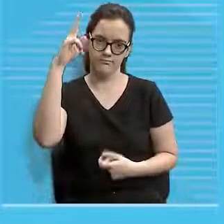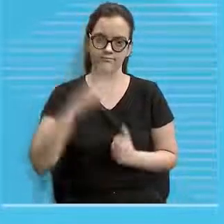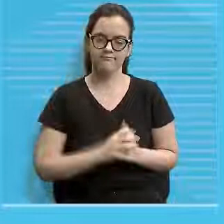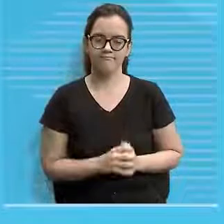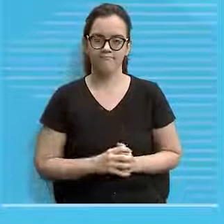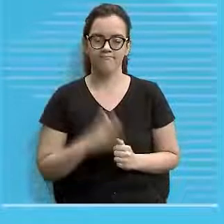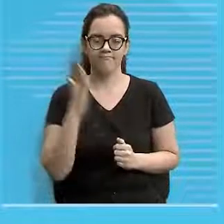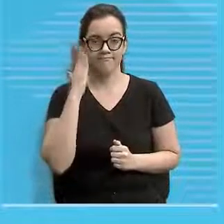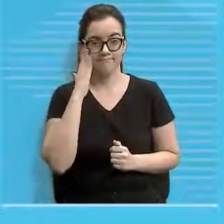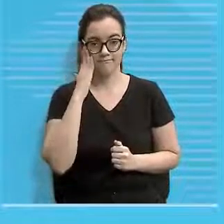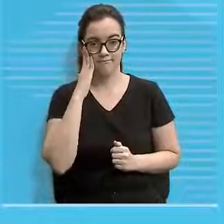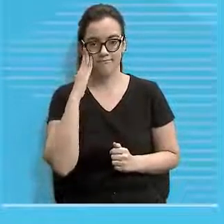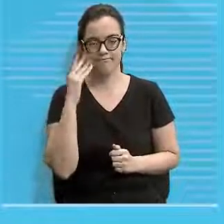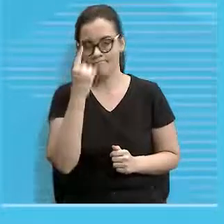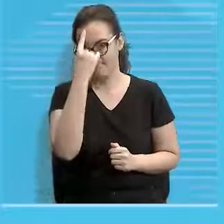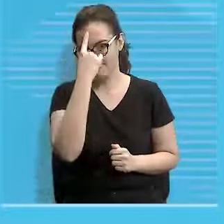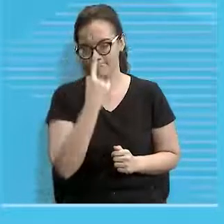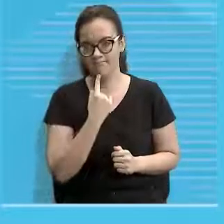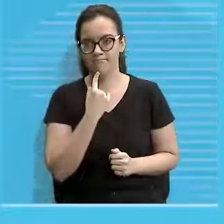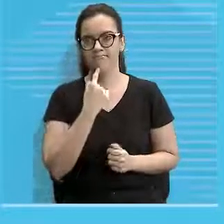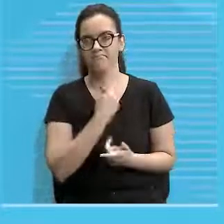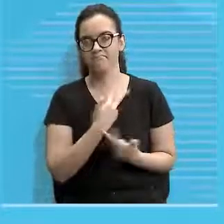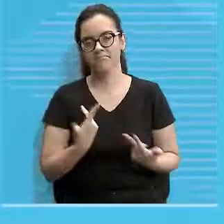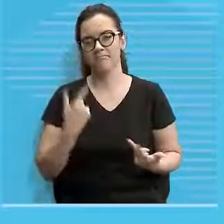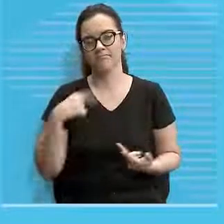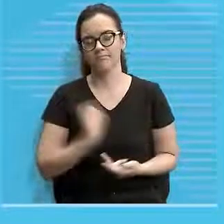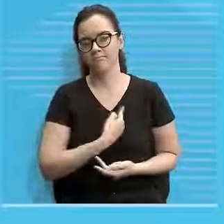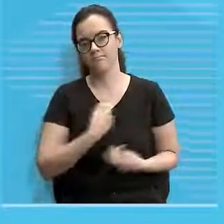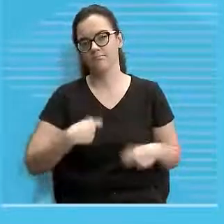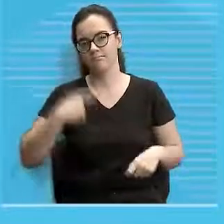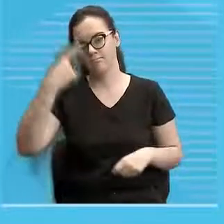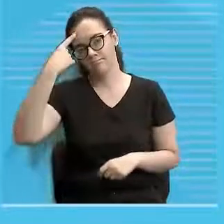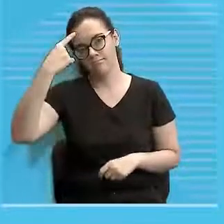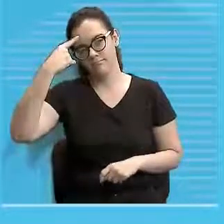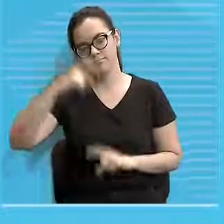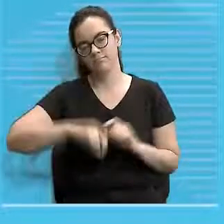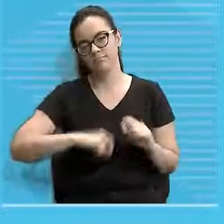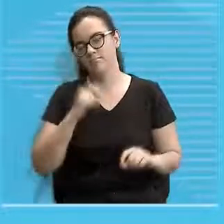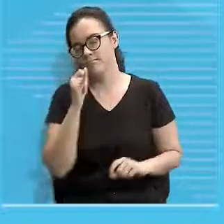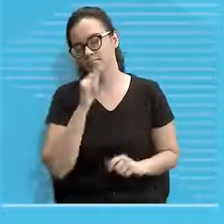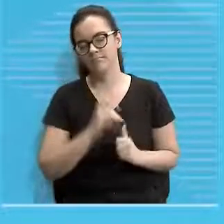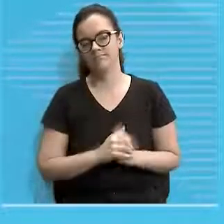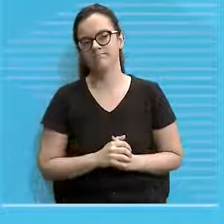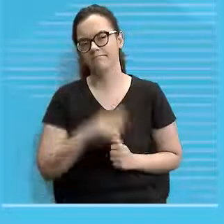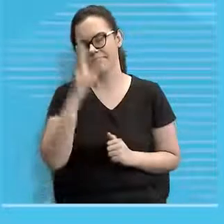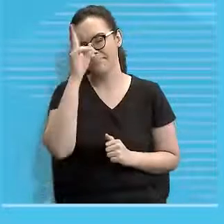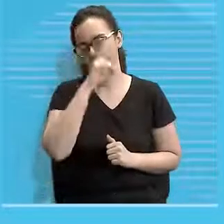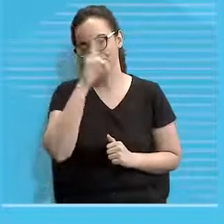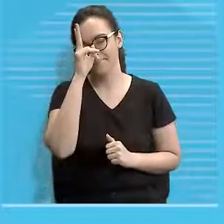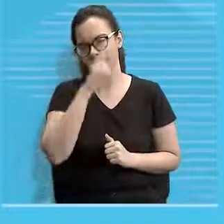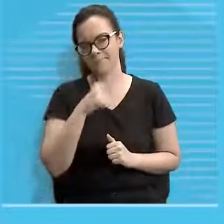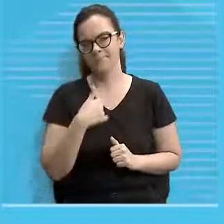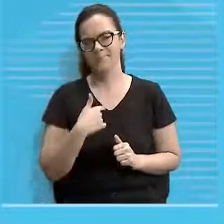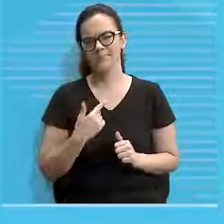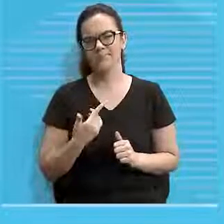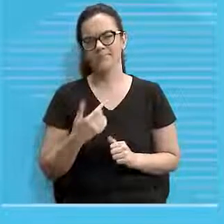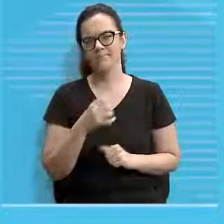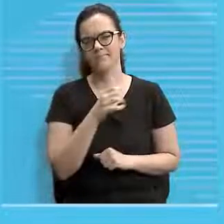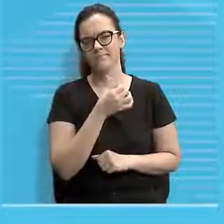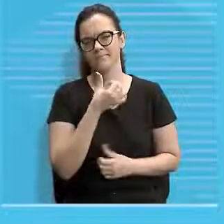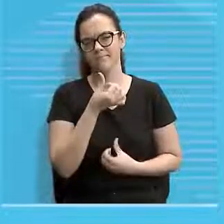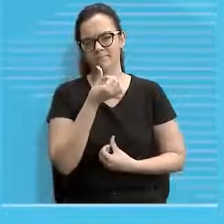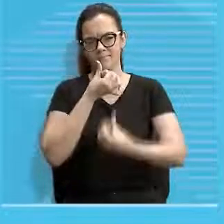gente, pensar também o nosso corpo como a gente, né? Lembra, eu trouxe muito esse conteúdo para a gente